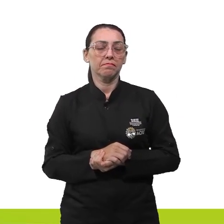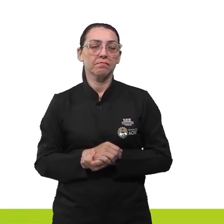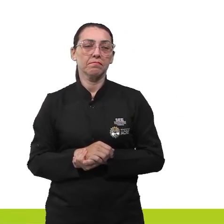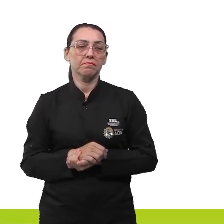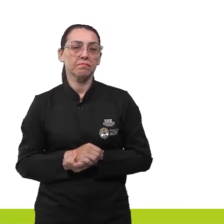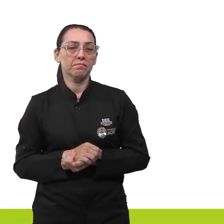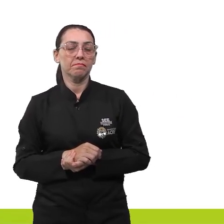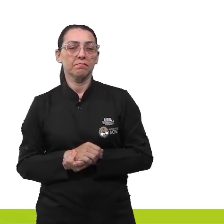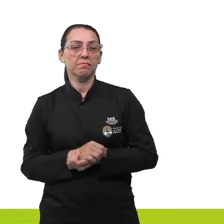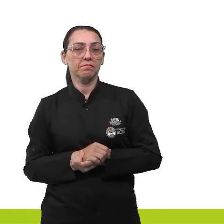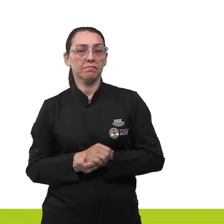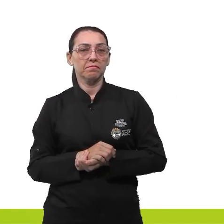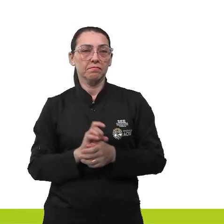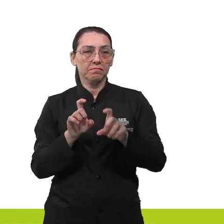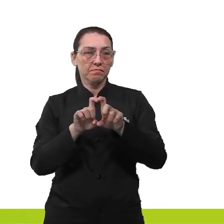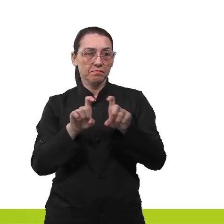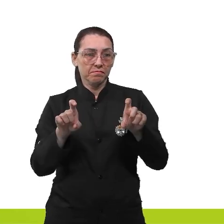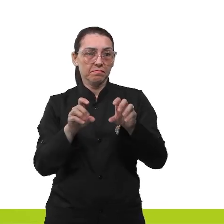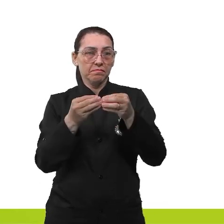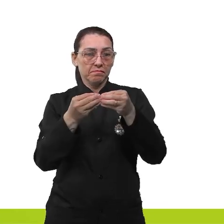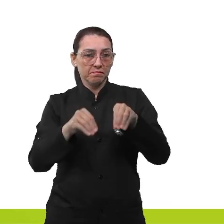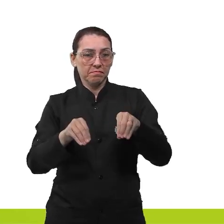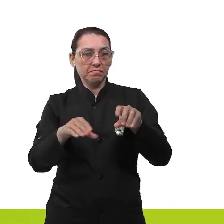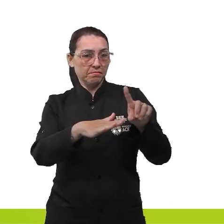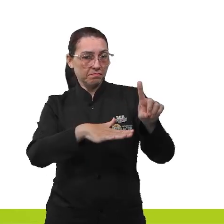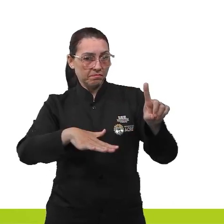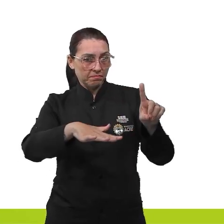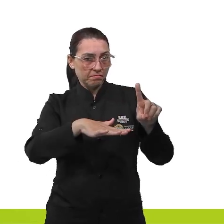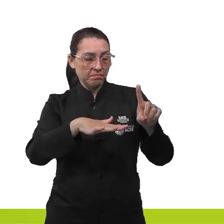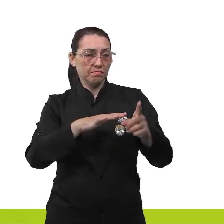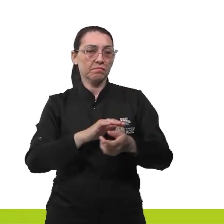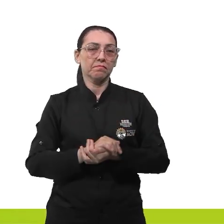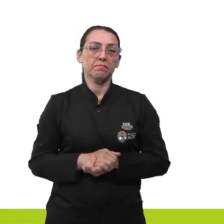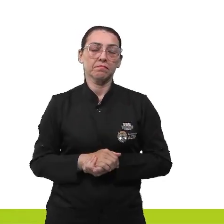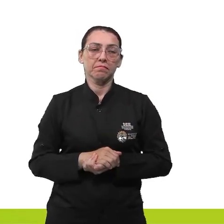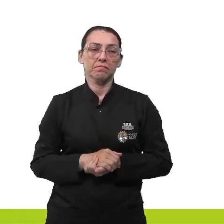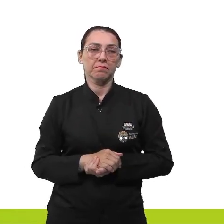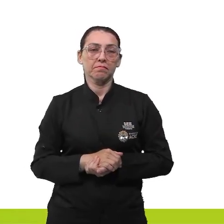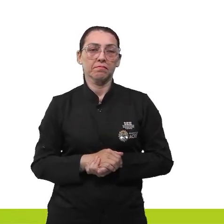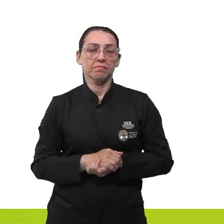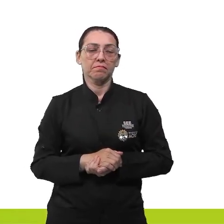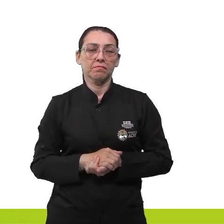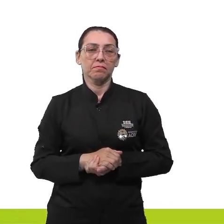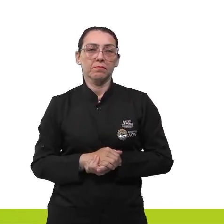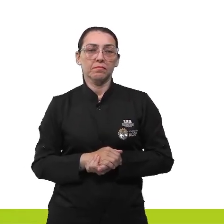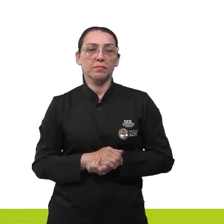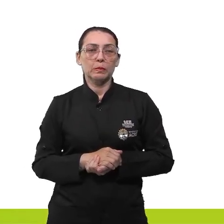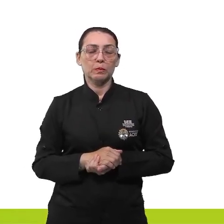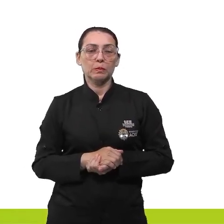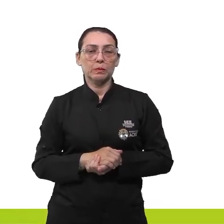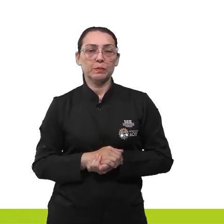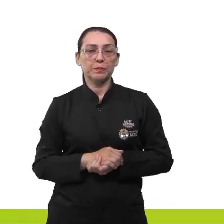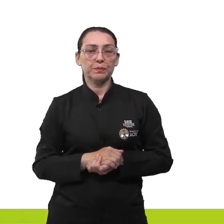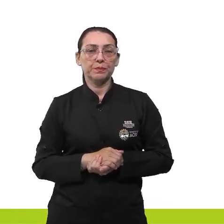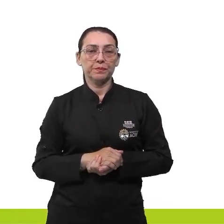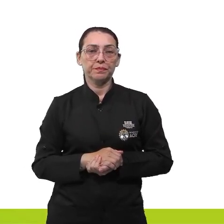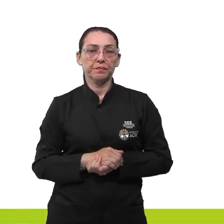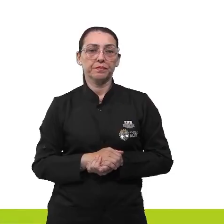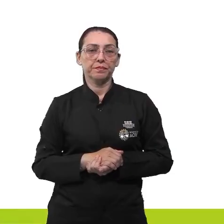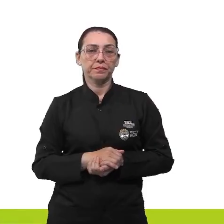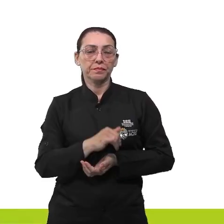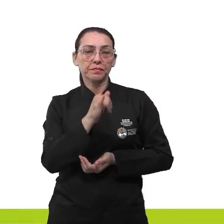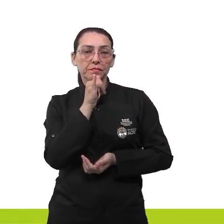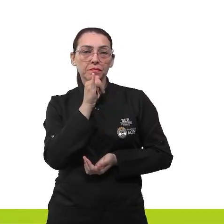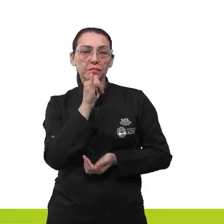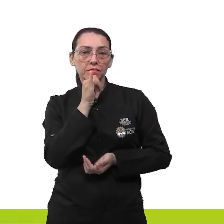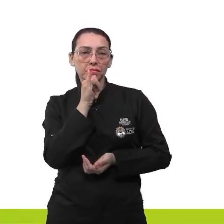ele fala o quê? Olha o título, prejuízos sociais. Os prejuízos sociais. E aí ele coloca o